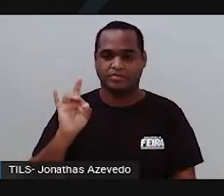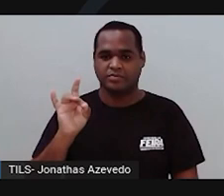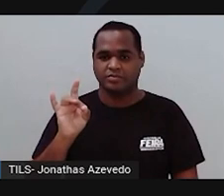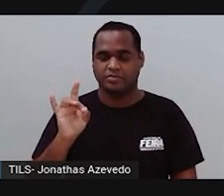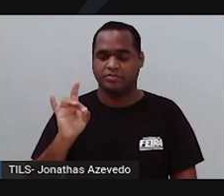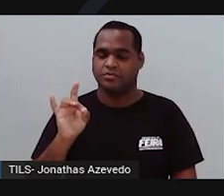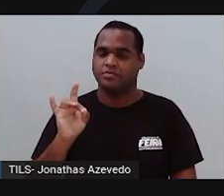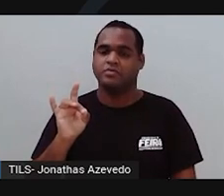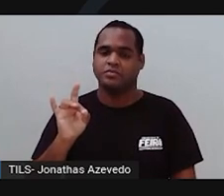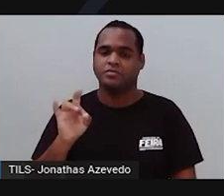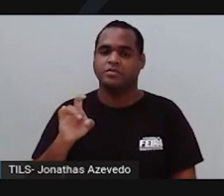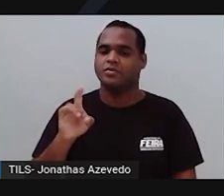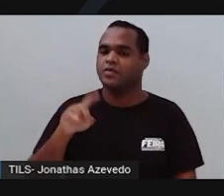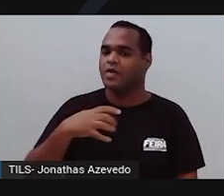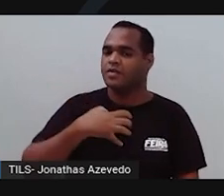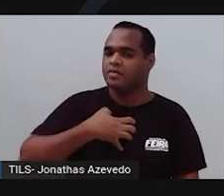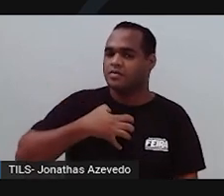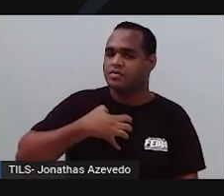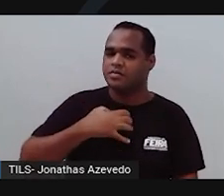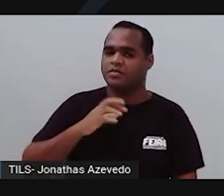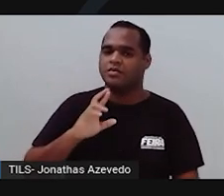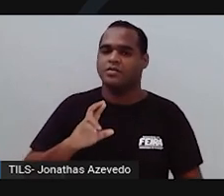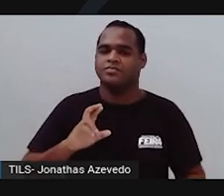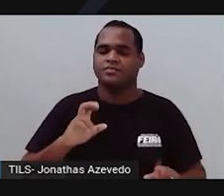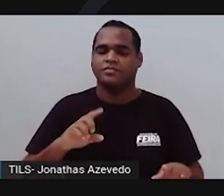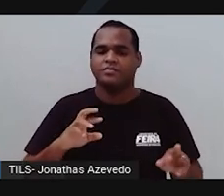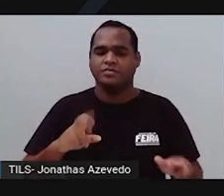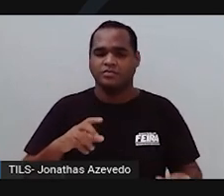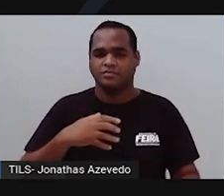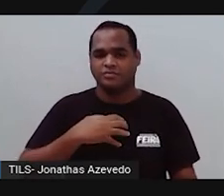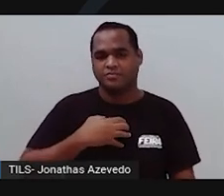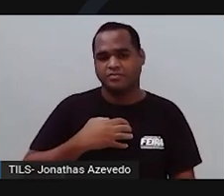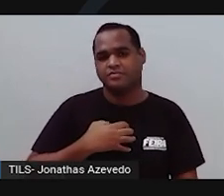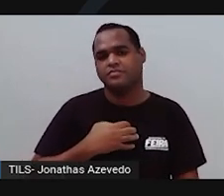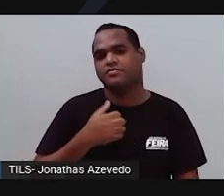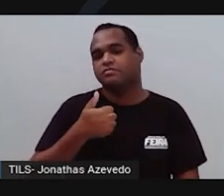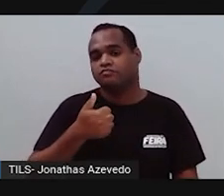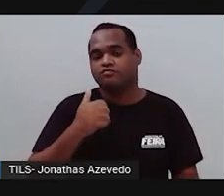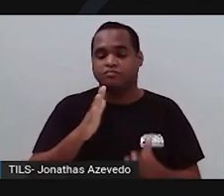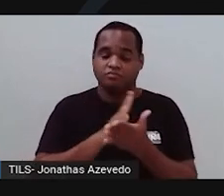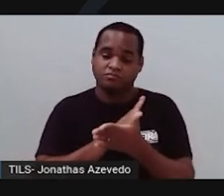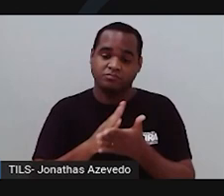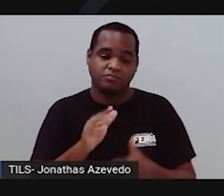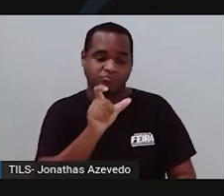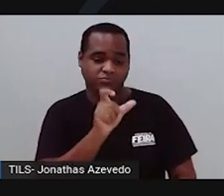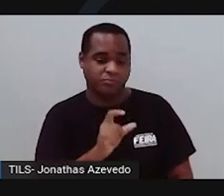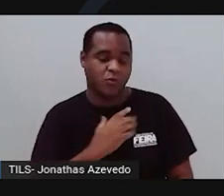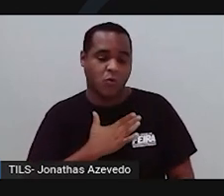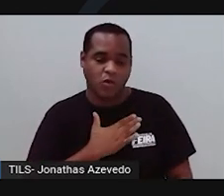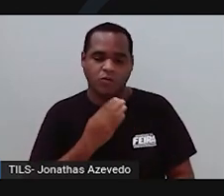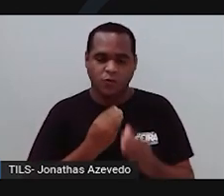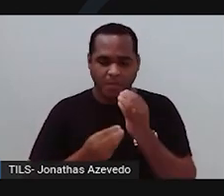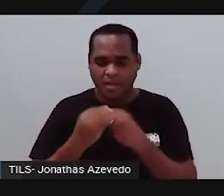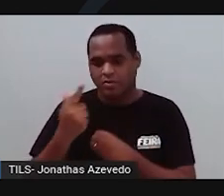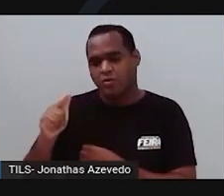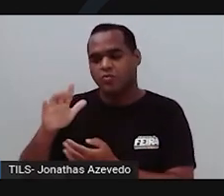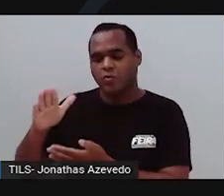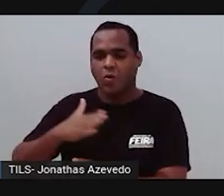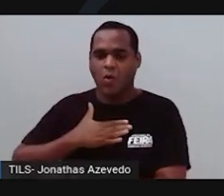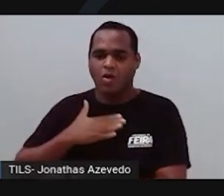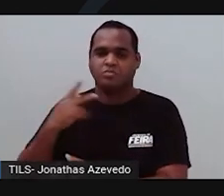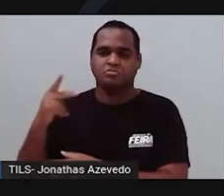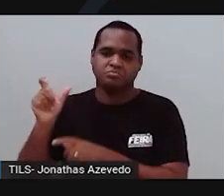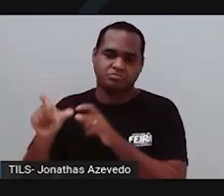Cada um de nós sentimos os sabores de maneira diferente. É por isso que algumas pessoas podem gostar da mesma comida e de outras não.